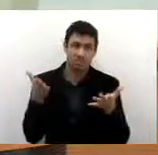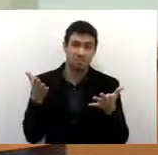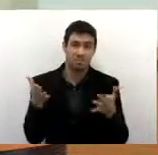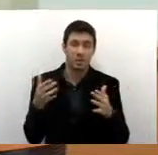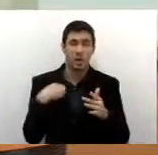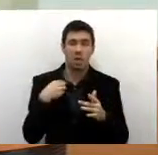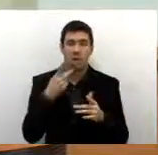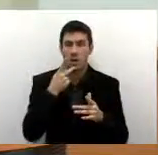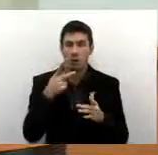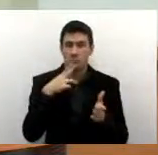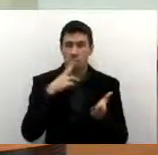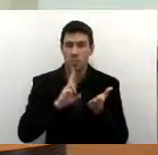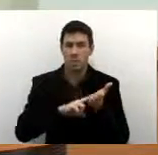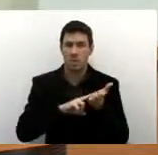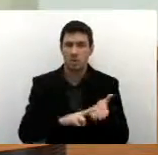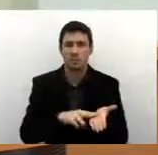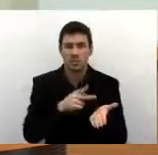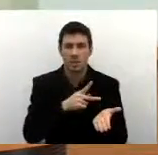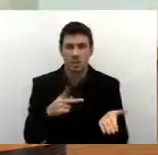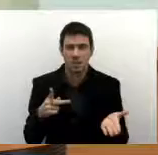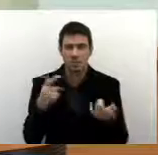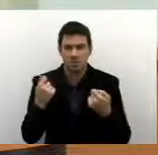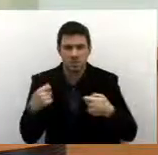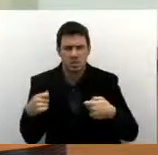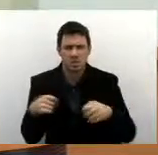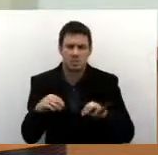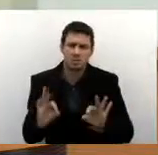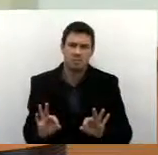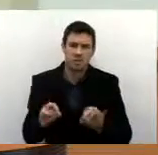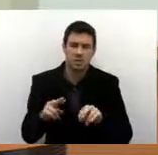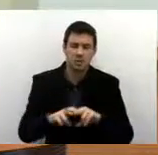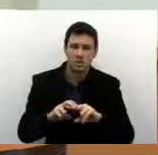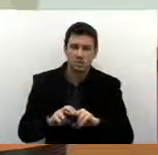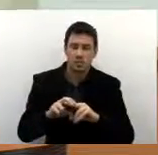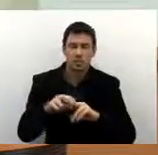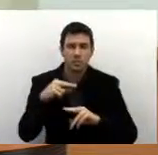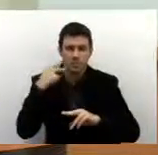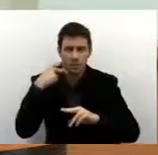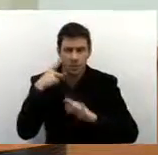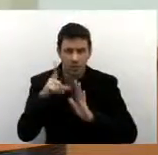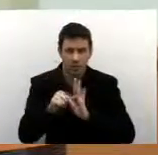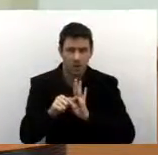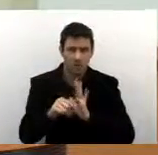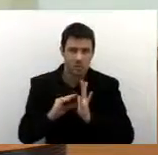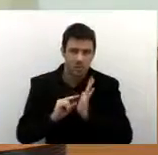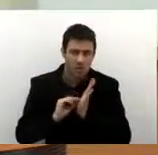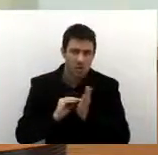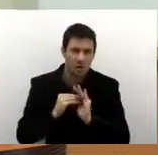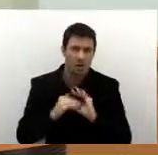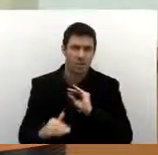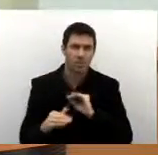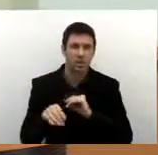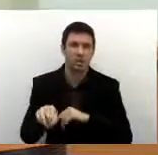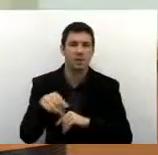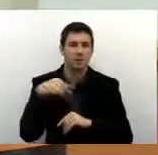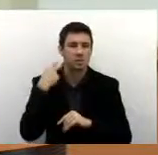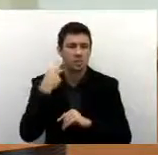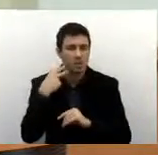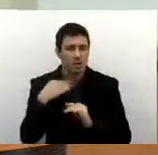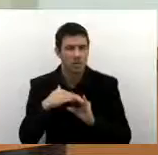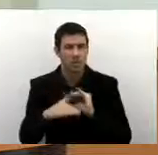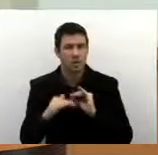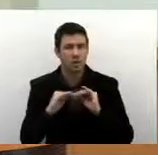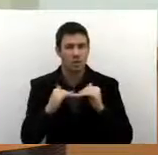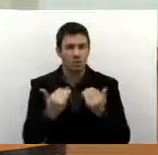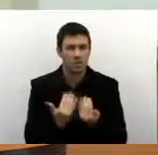carta, tipo assim, olha, presidente, o senhor tem que tomar as providências porque o vereador atrasou a entrega. Em nenhum momento o vereador dessa casa entrou com